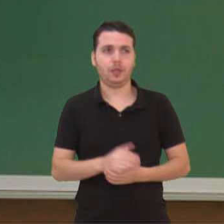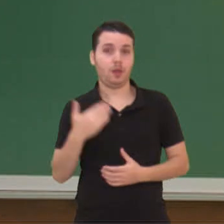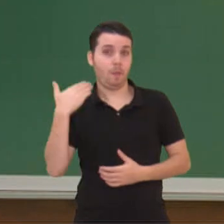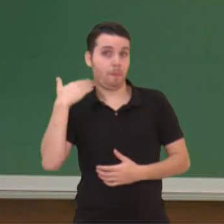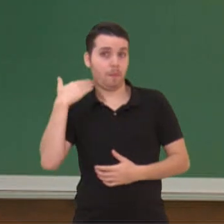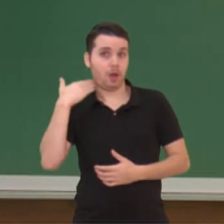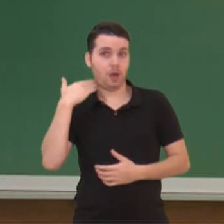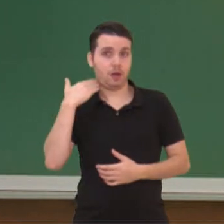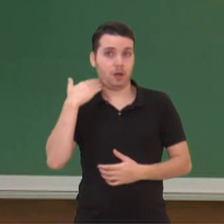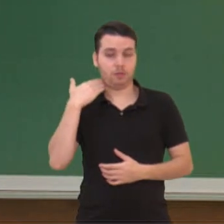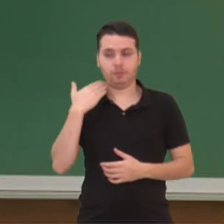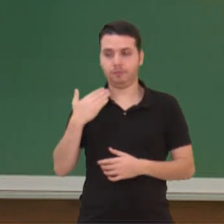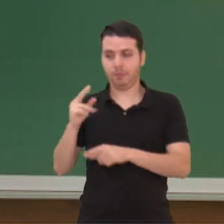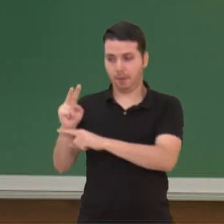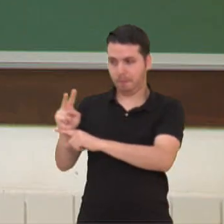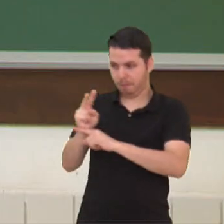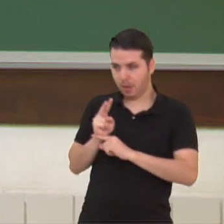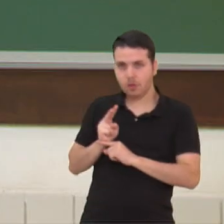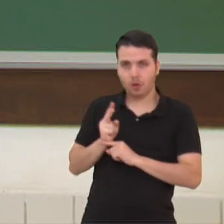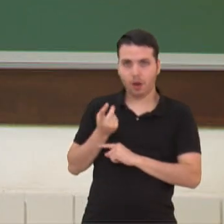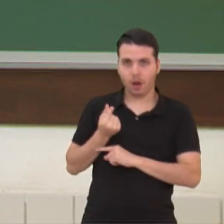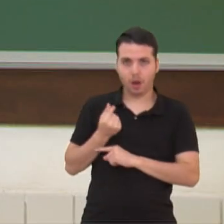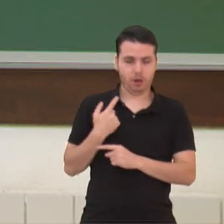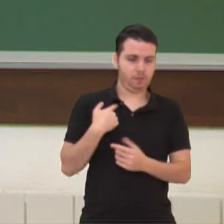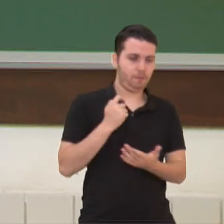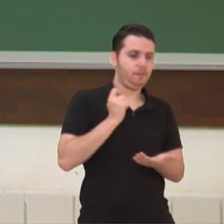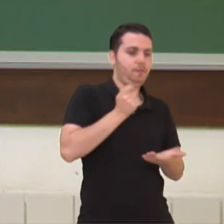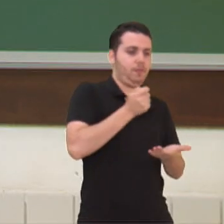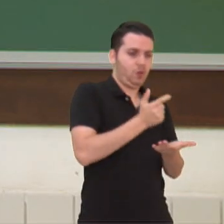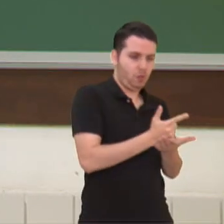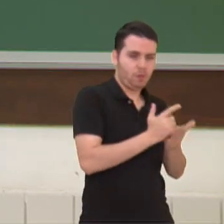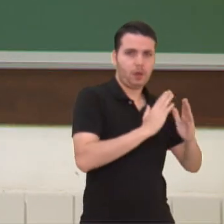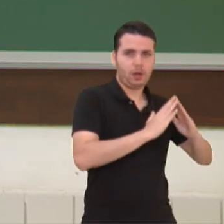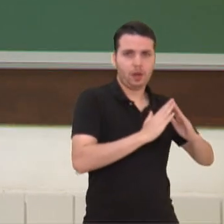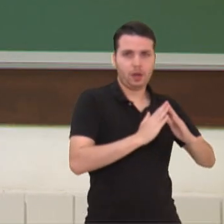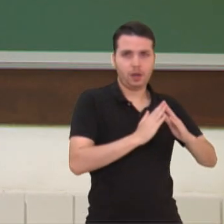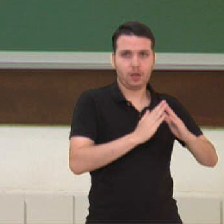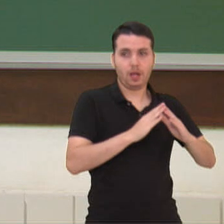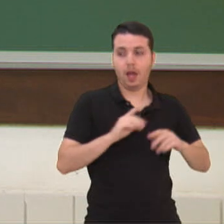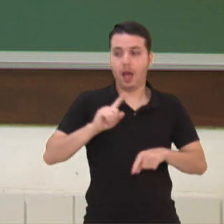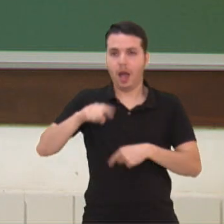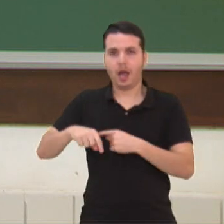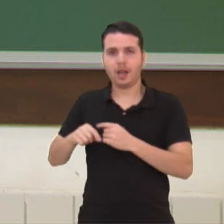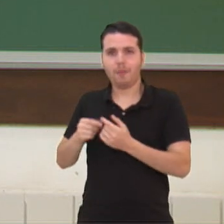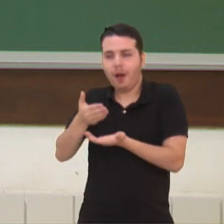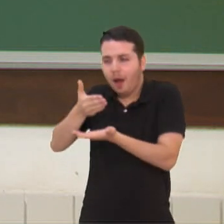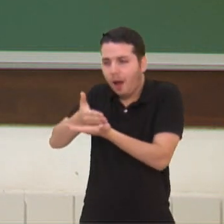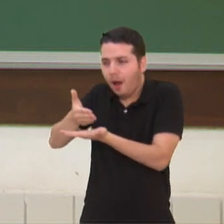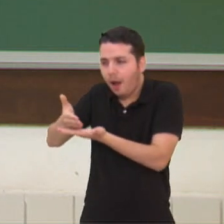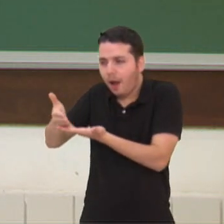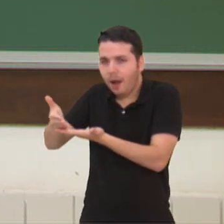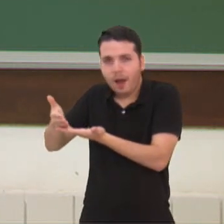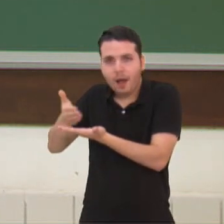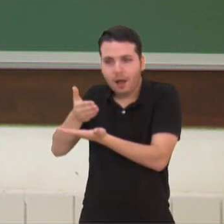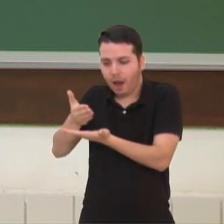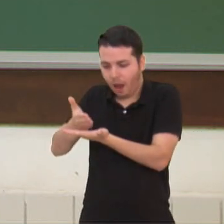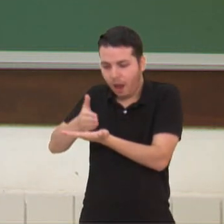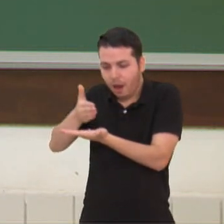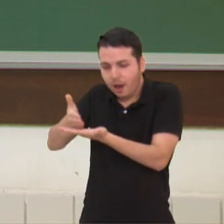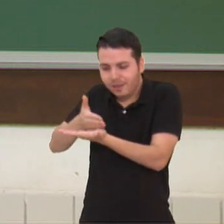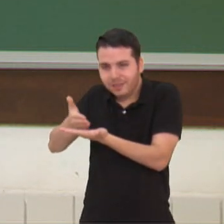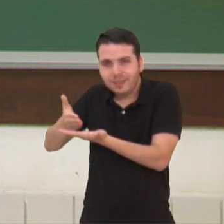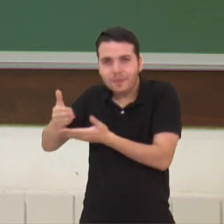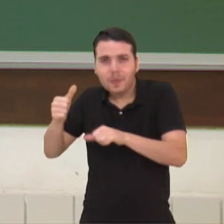banco emprestou o dinheiro e aí o financiamento foi transformado em título e